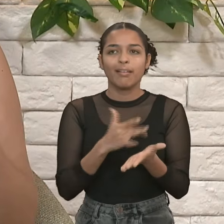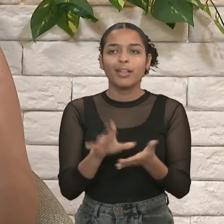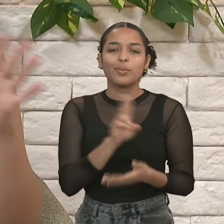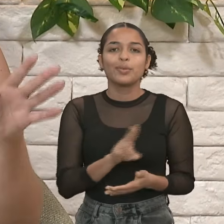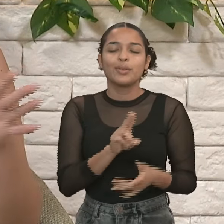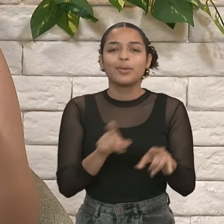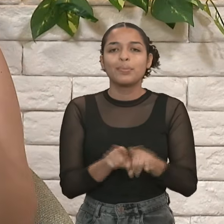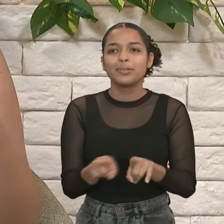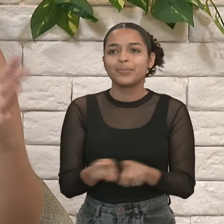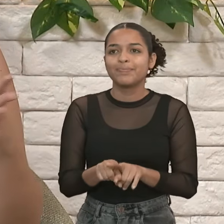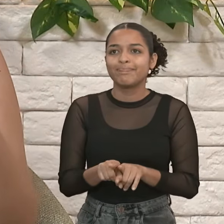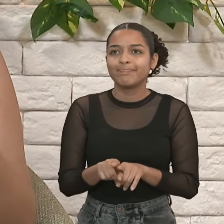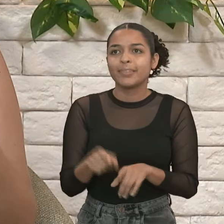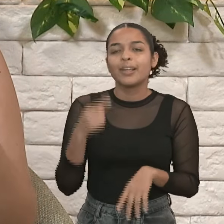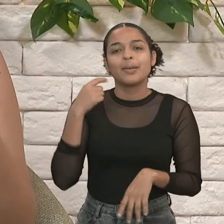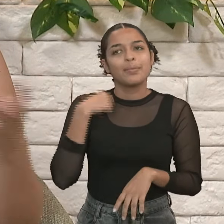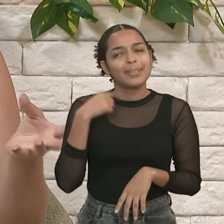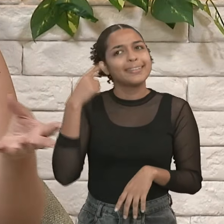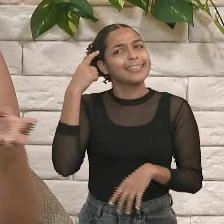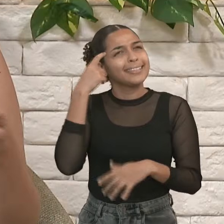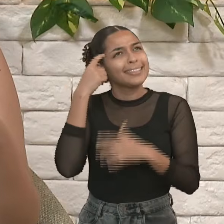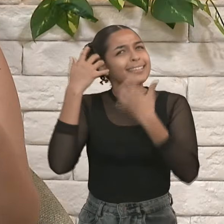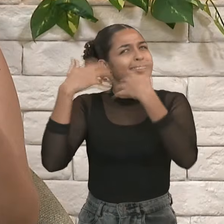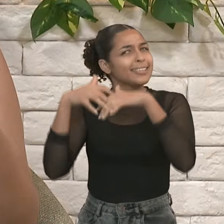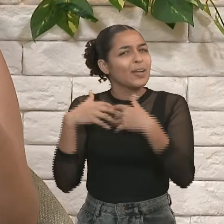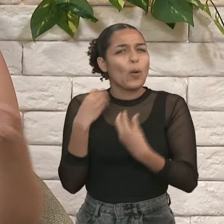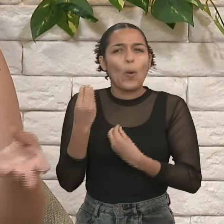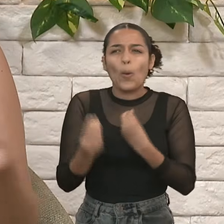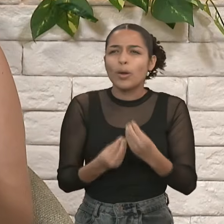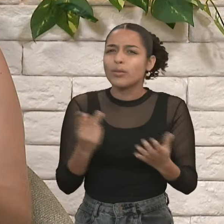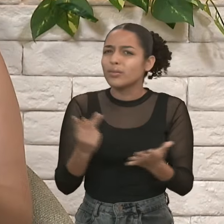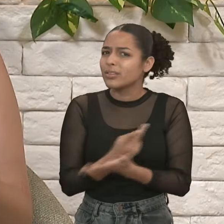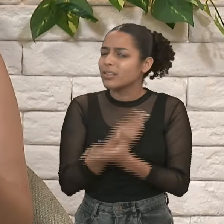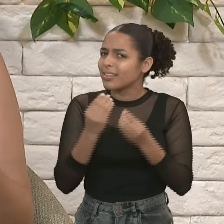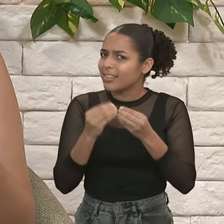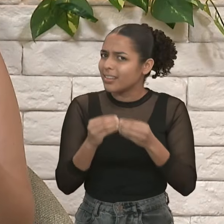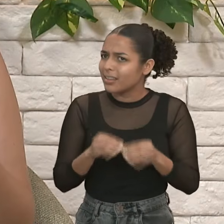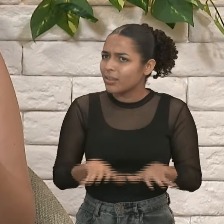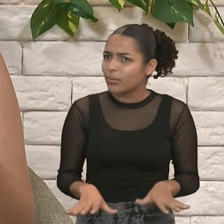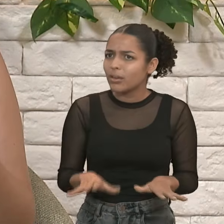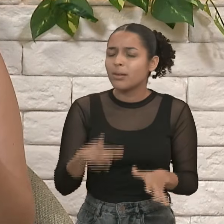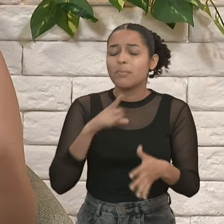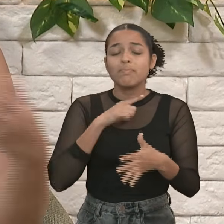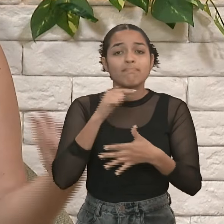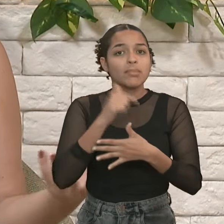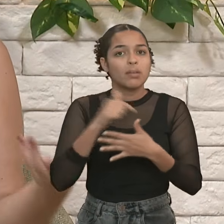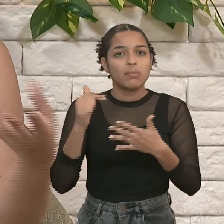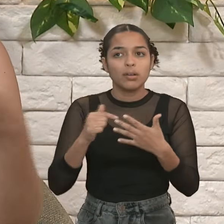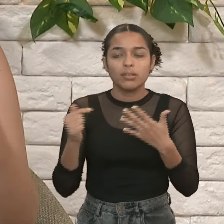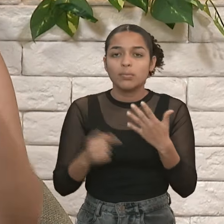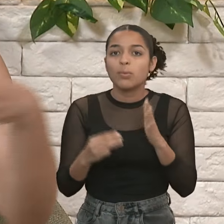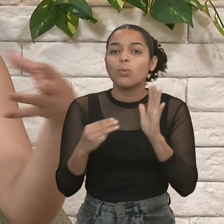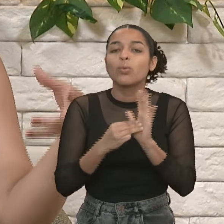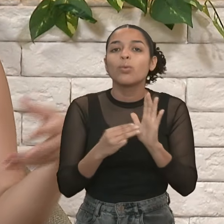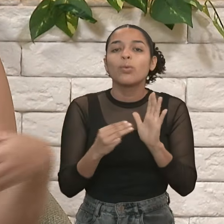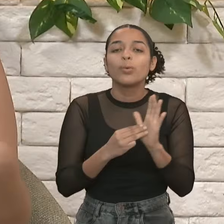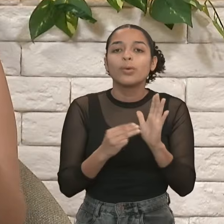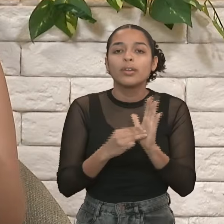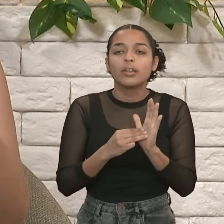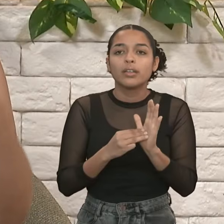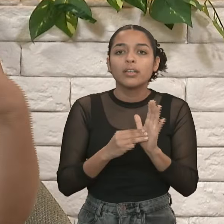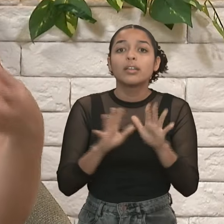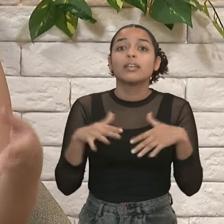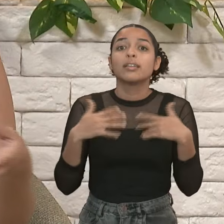a gente tem que estratificar um pouco para pensar como esses prejuízos se apresentam nas determinadas